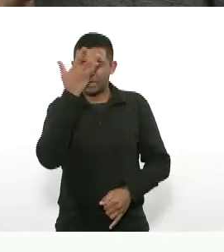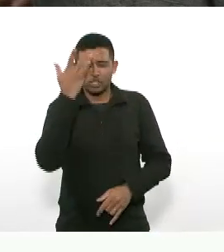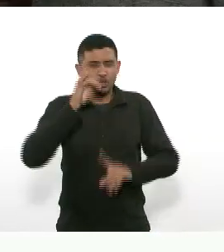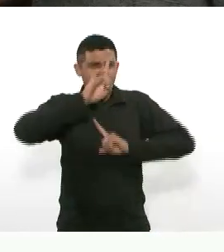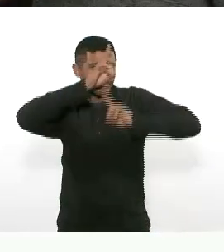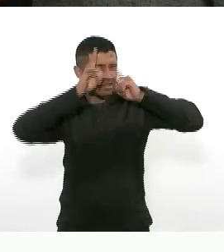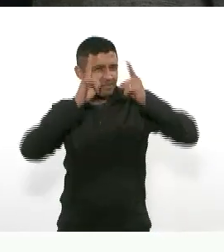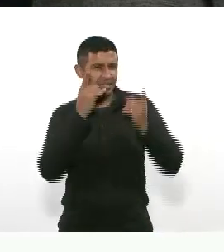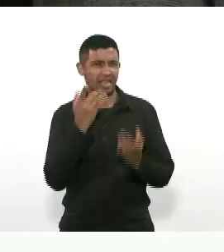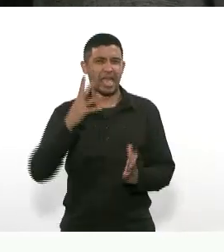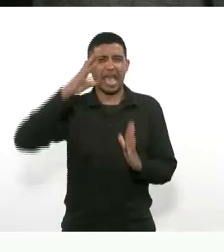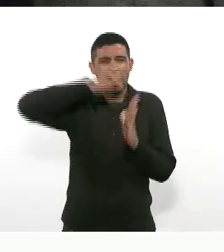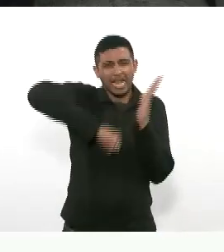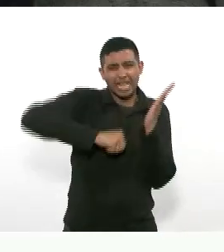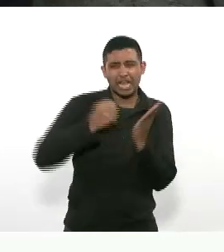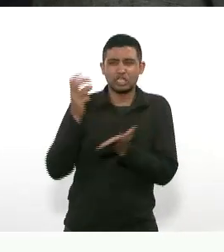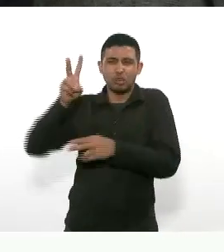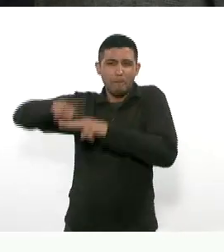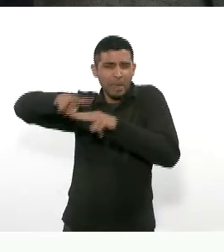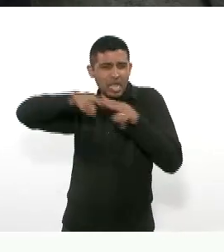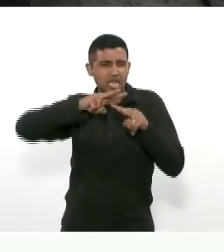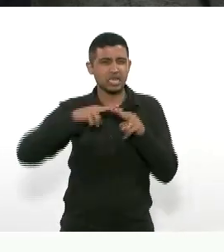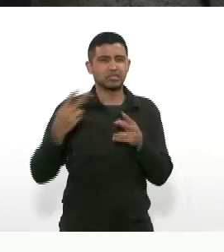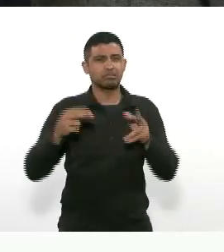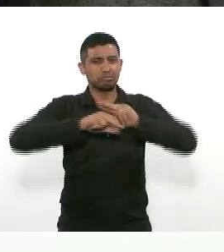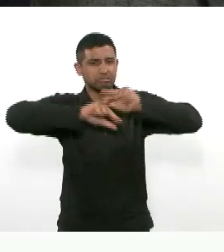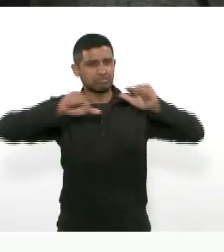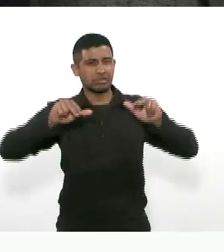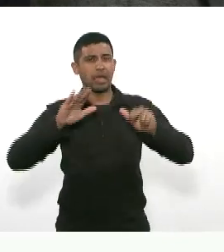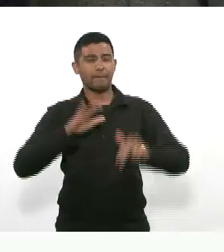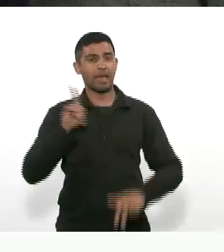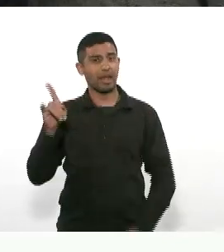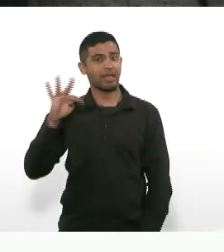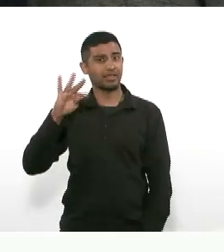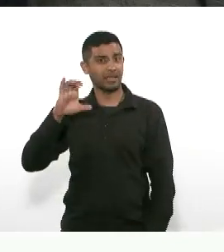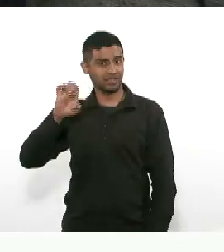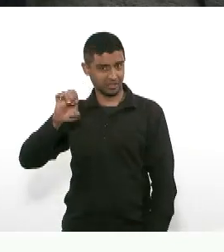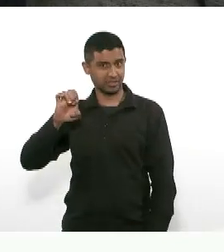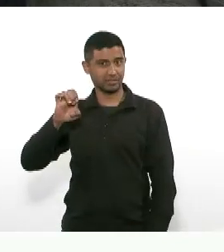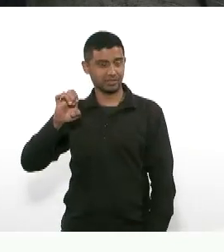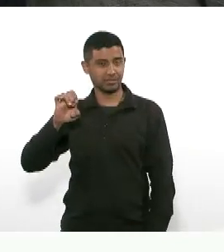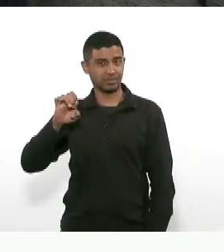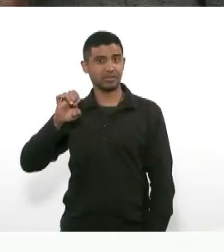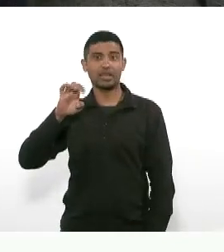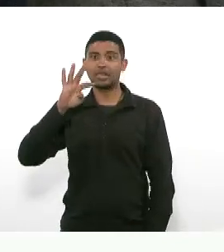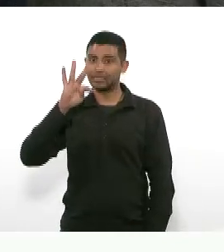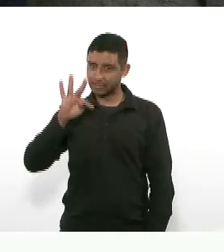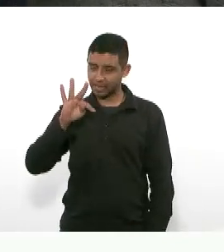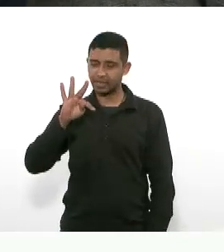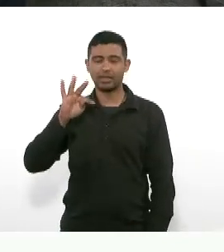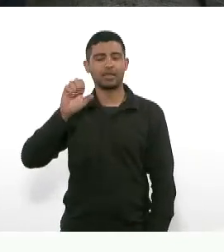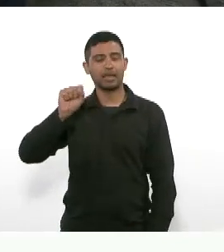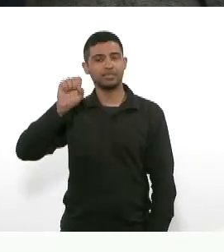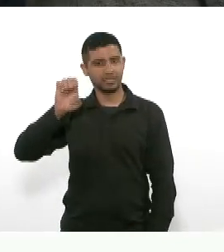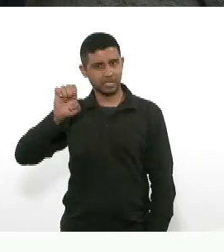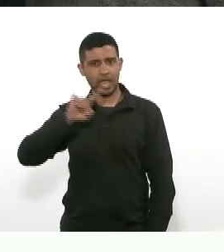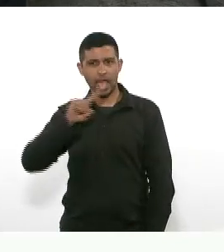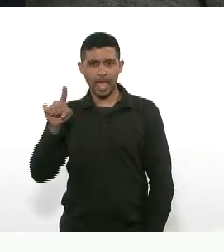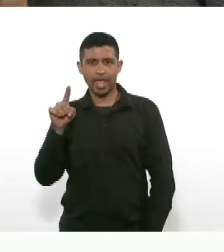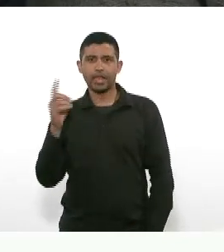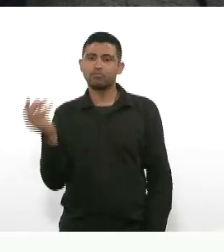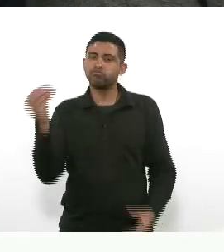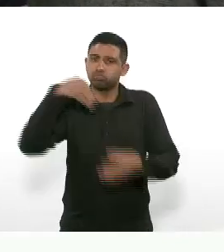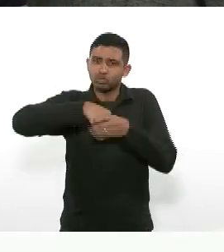de previdenciários, dentre outros. Tanto que o TSE, percebendo isso, implantou biometria a